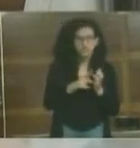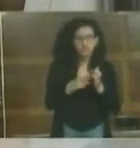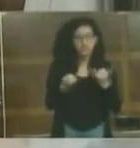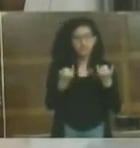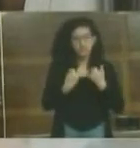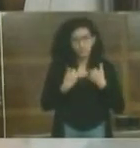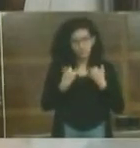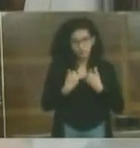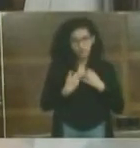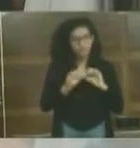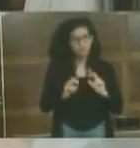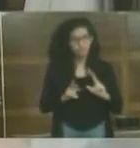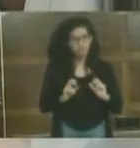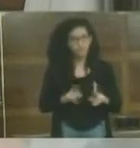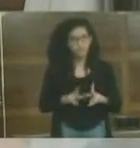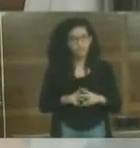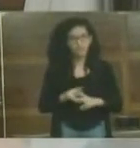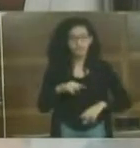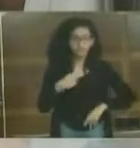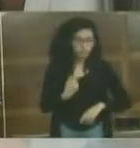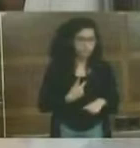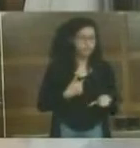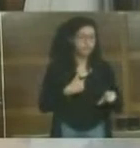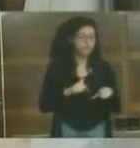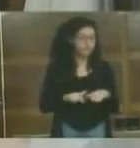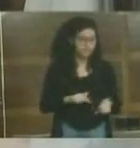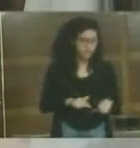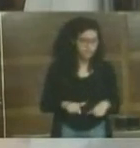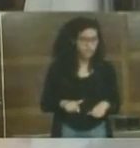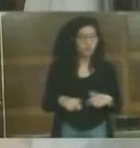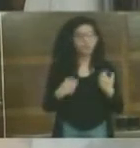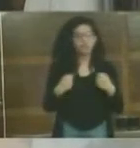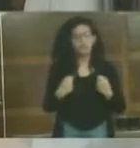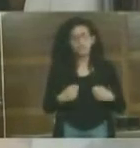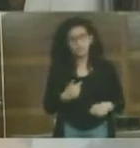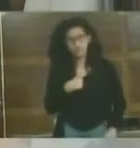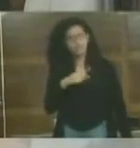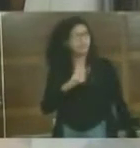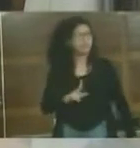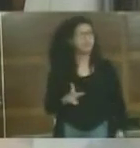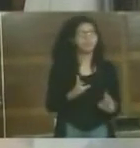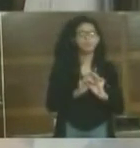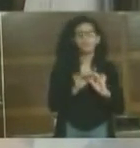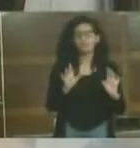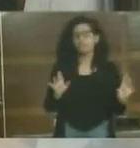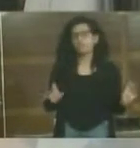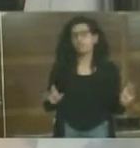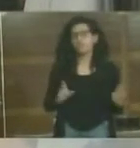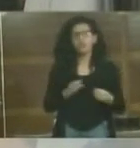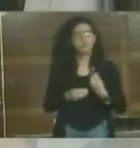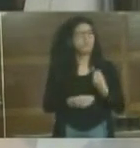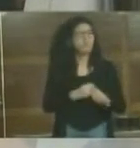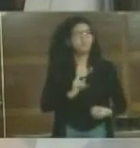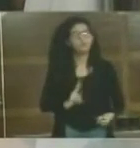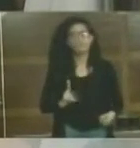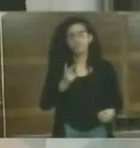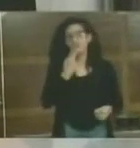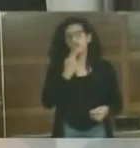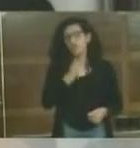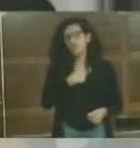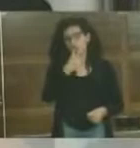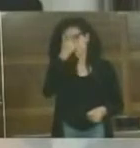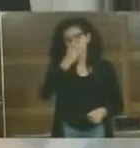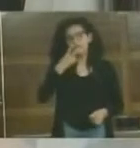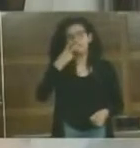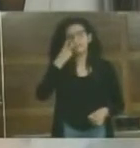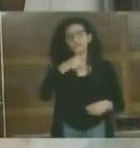informação, tá bom? Estamos aí trabalhando e, precisar de mim, estou sempre à disposição de todos. Como eu sempre falei, não sou vereador